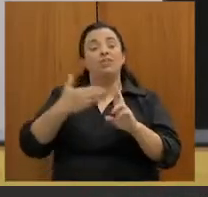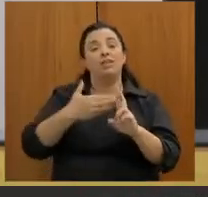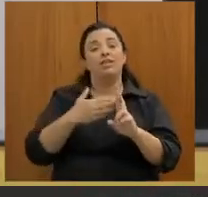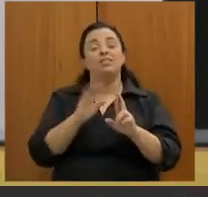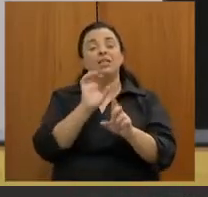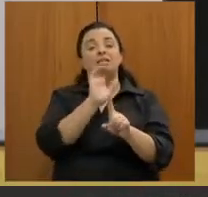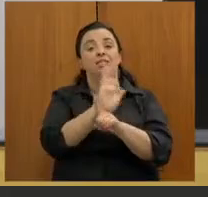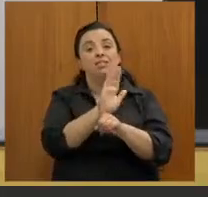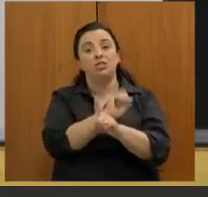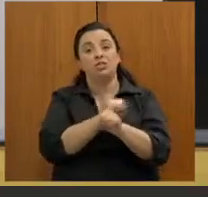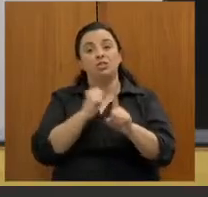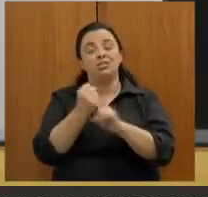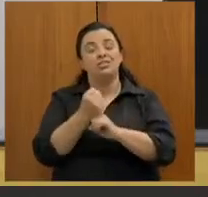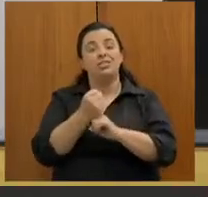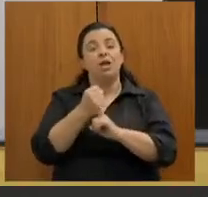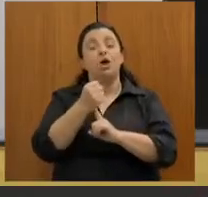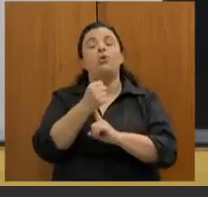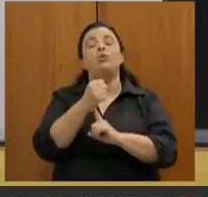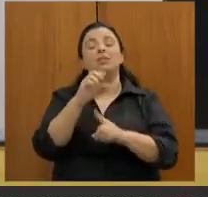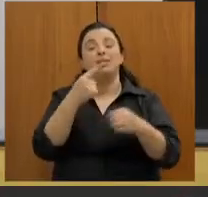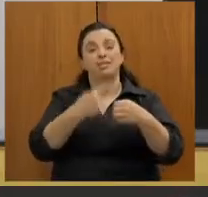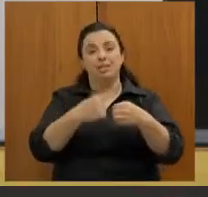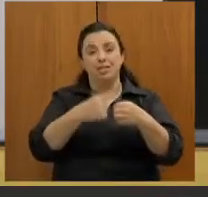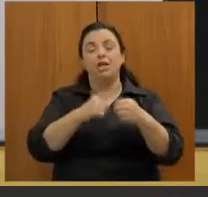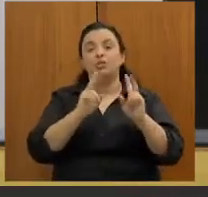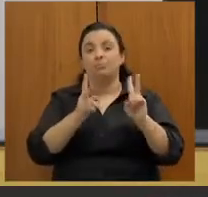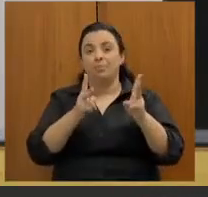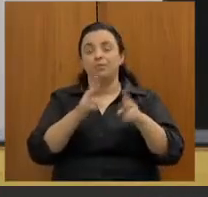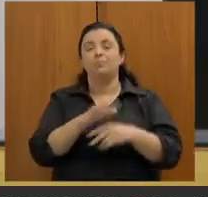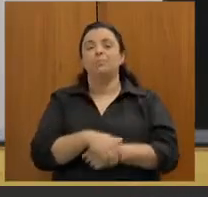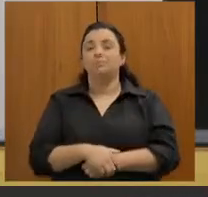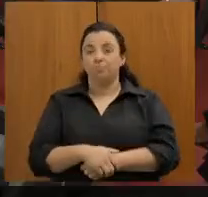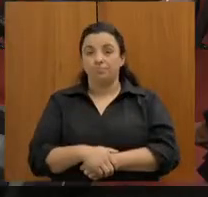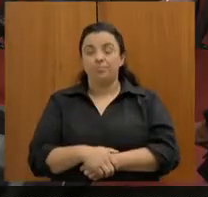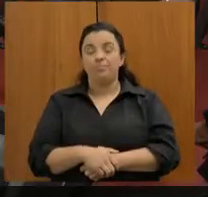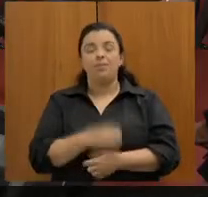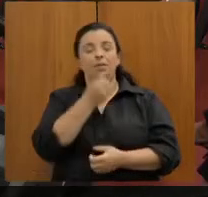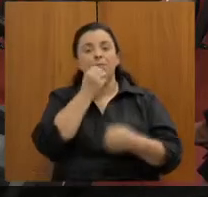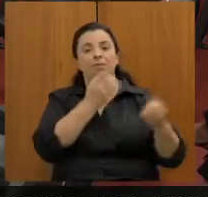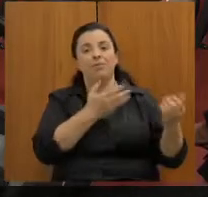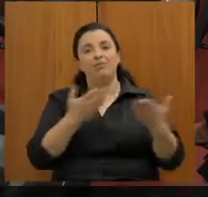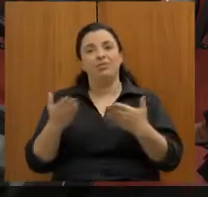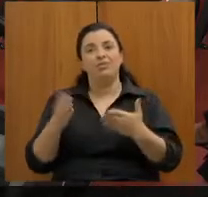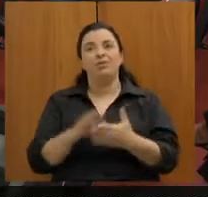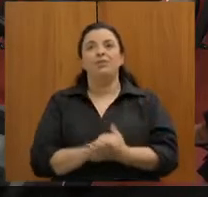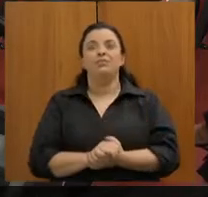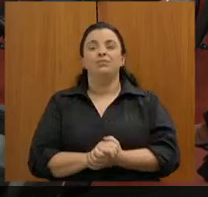do município de Carmo do Paranaíba seja bem-vindo Emerson